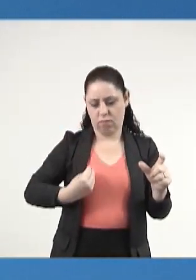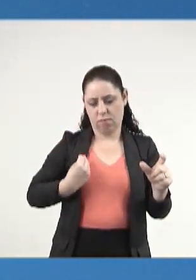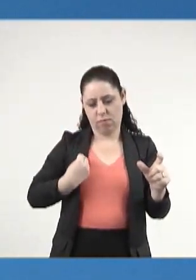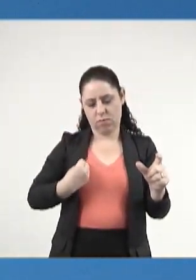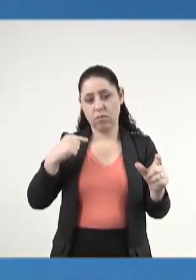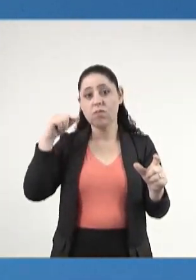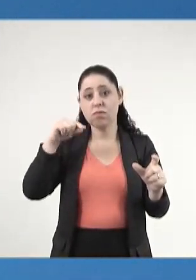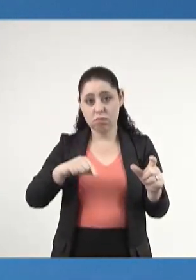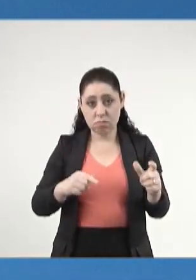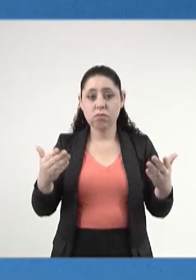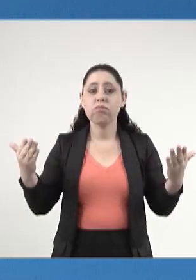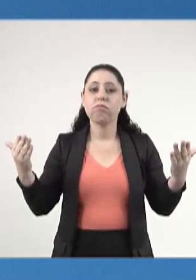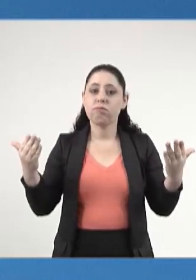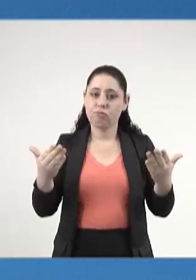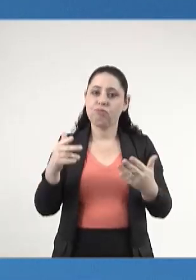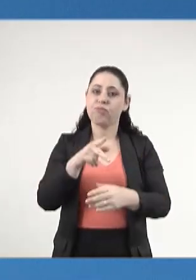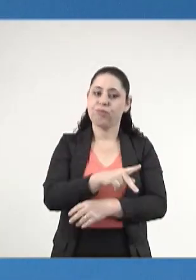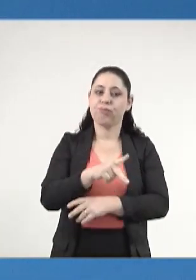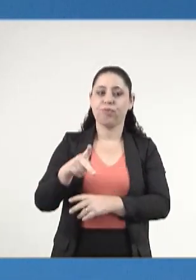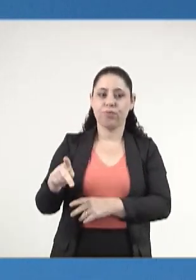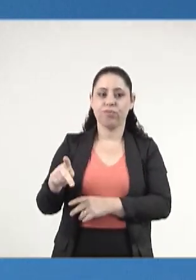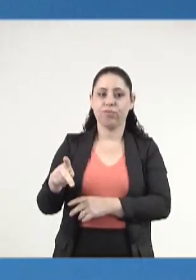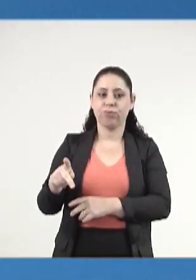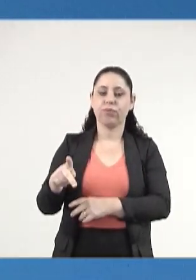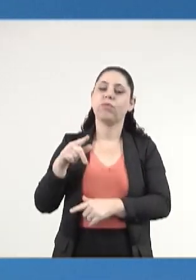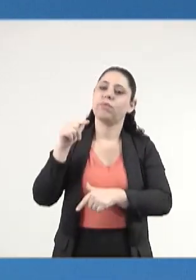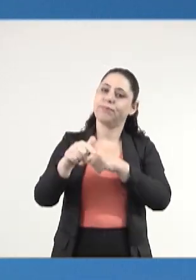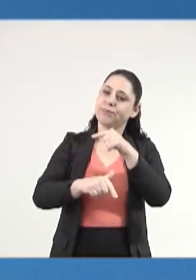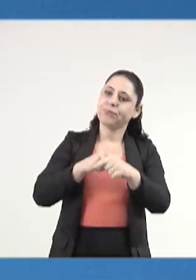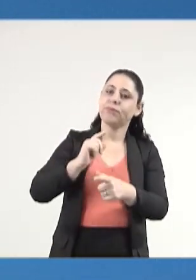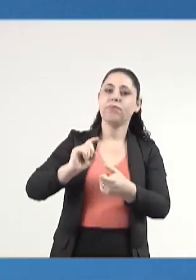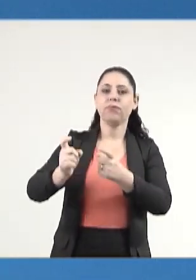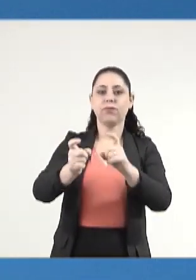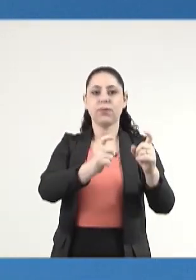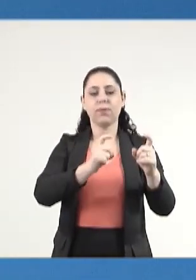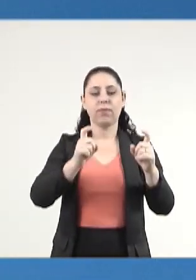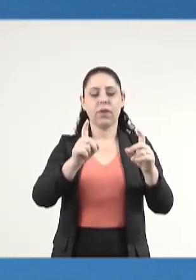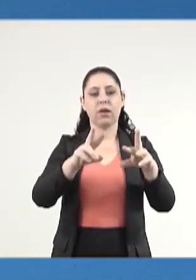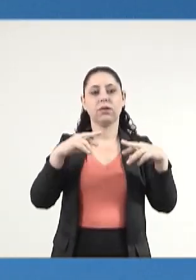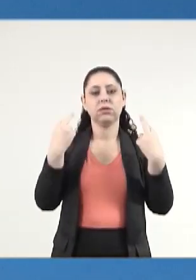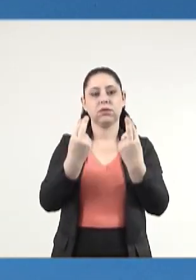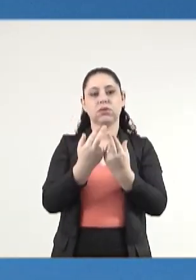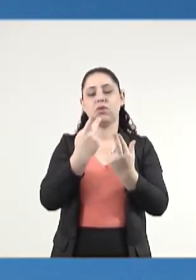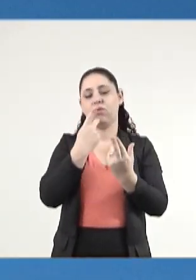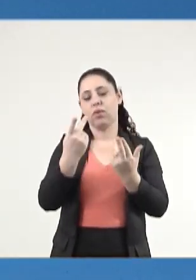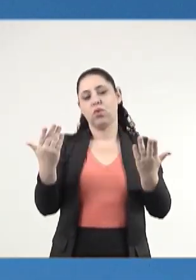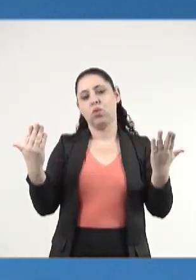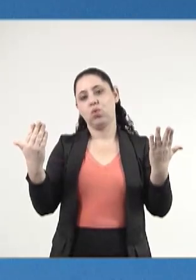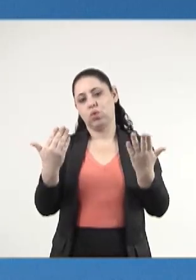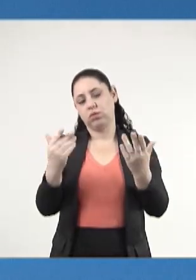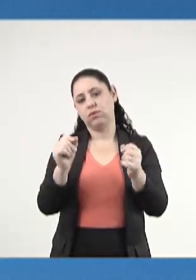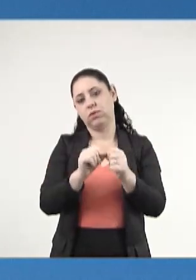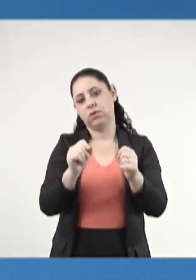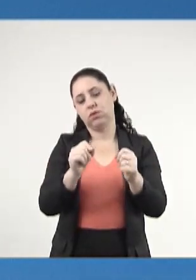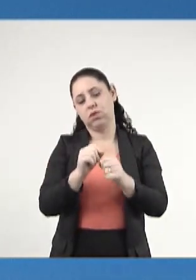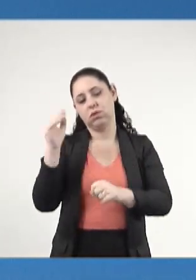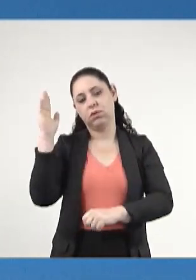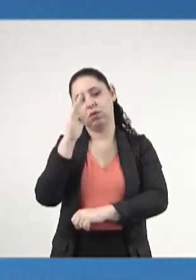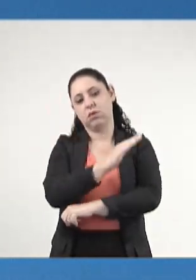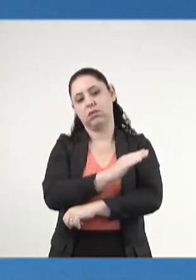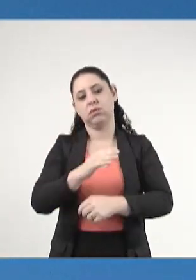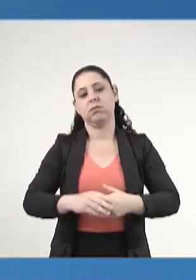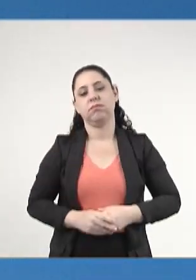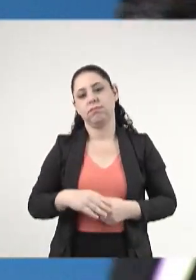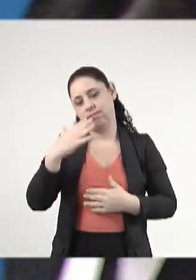orgulha nesta casa, presida as atividades e a sessão extraordinária, diria eu, que vamos realizar hoje à